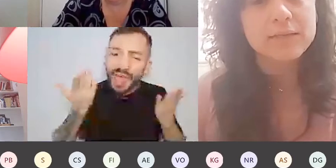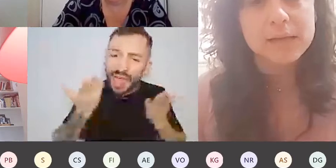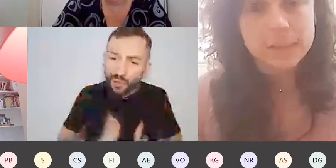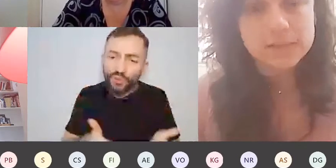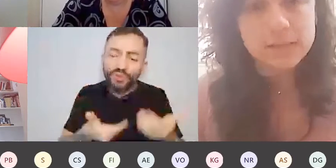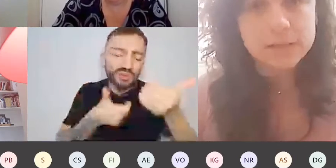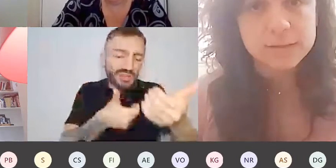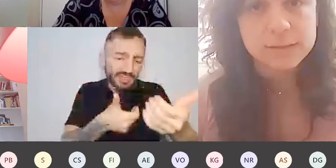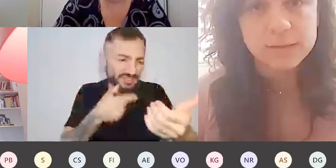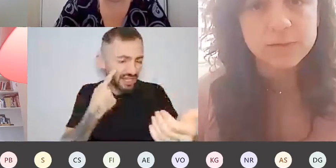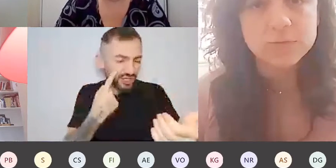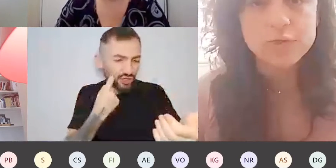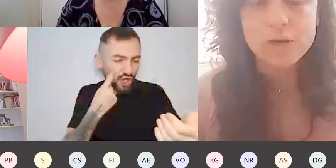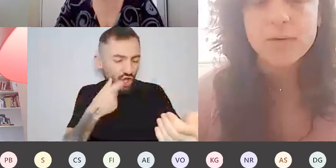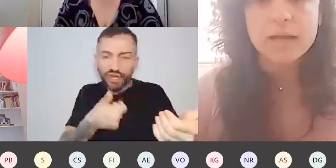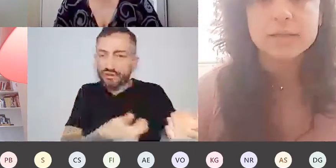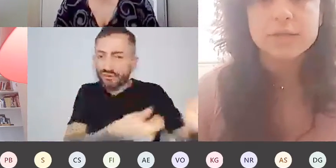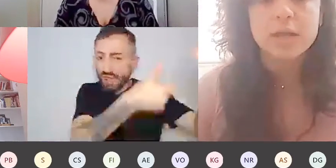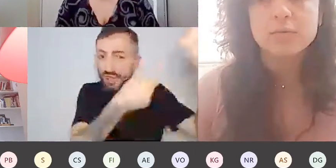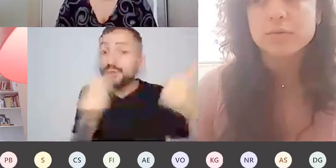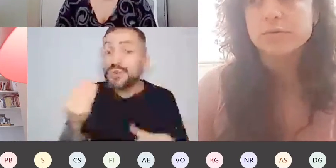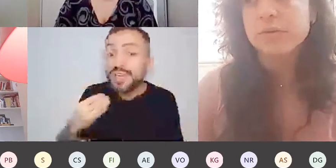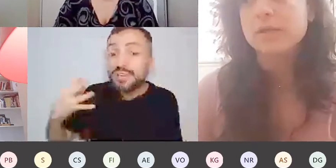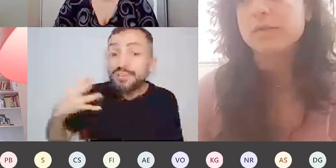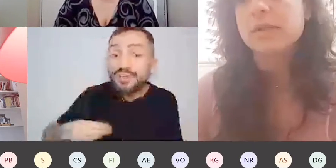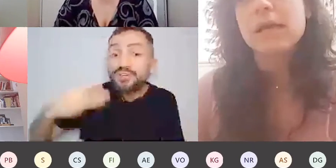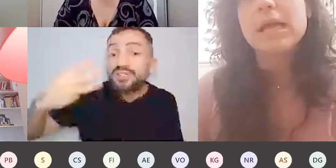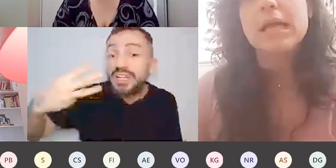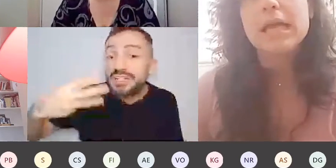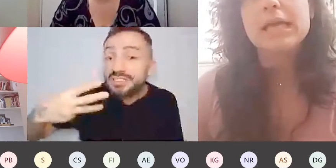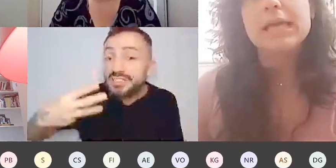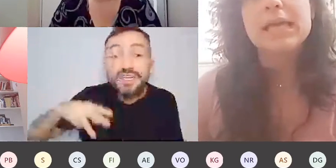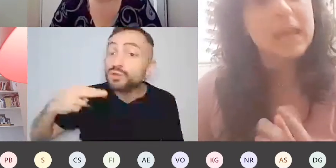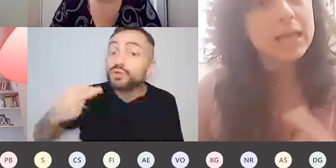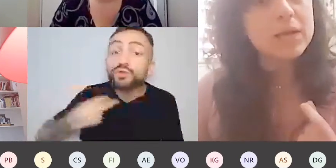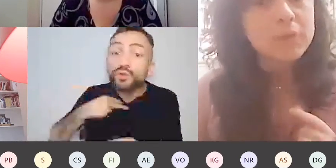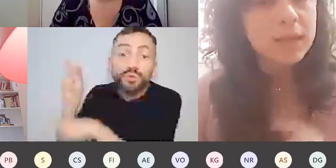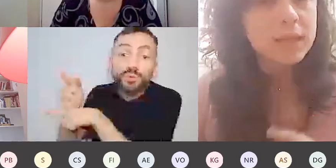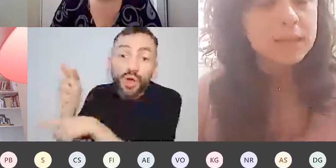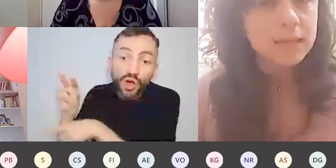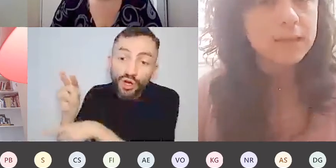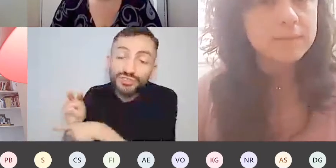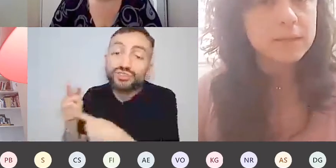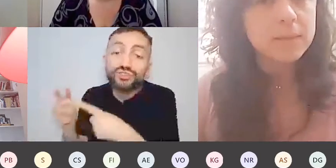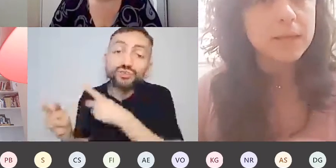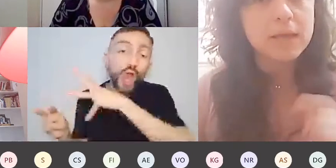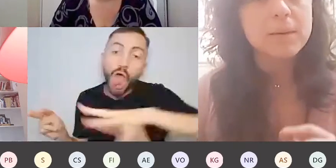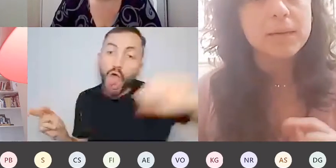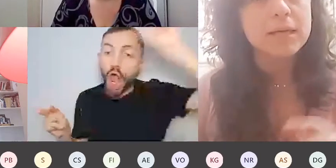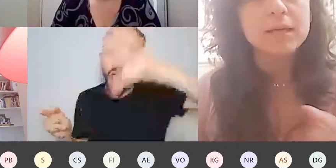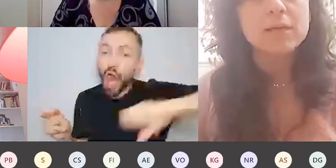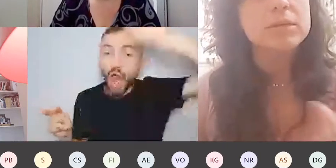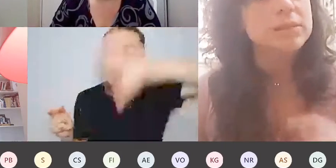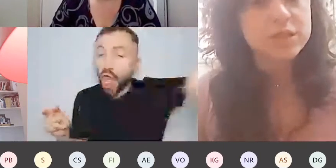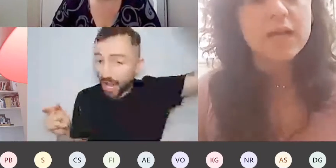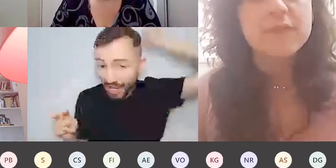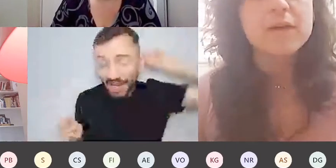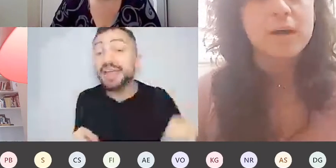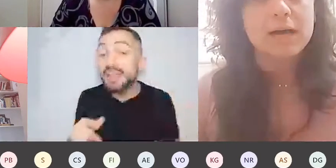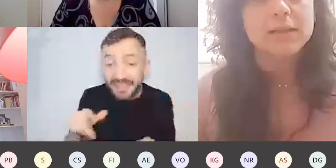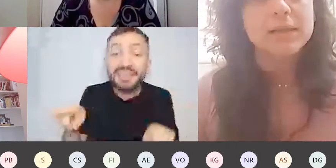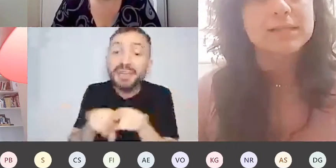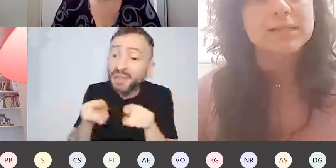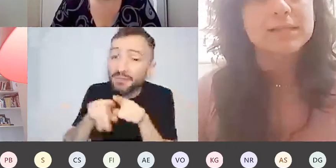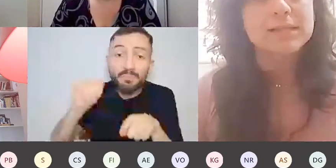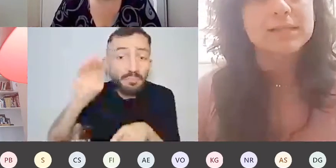que dar. Ela estava na 3ª gestação, não tinha guarda de nenhum dos filhos. E ela não queria ter também. Era uma mãe que não desejava